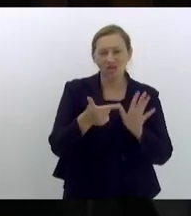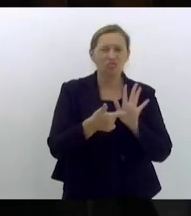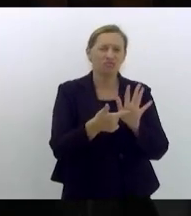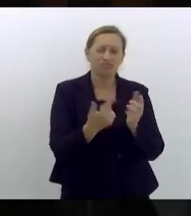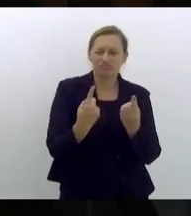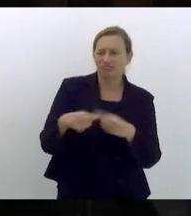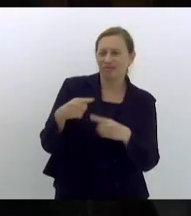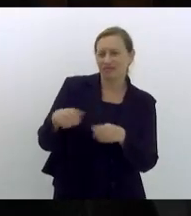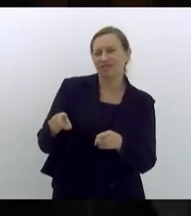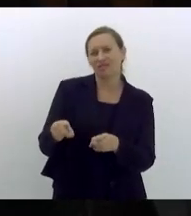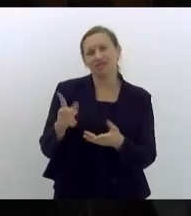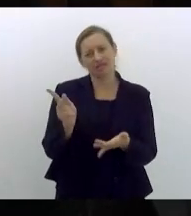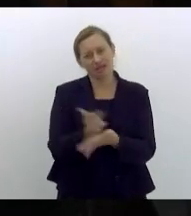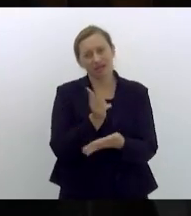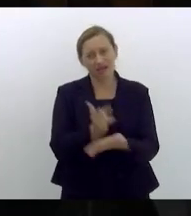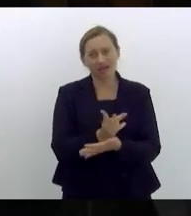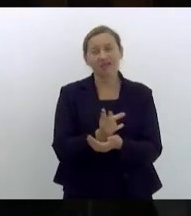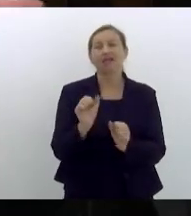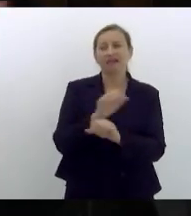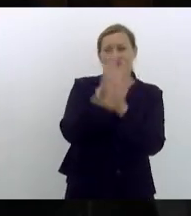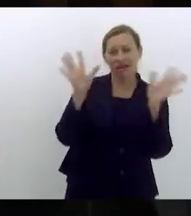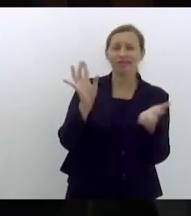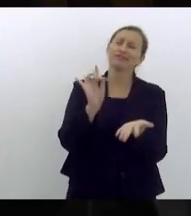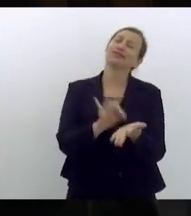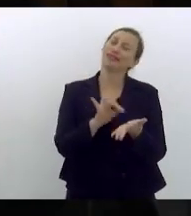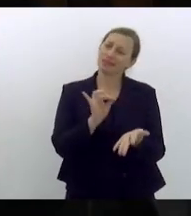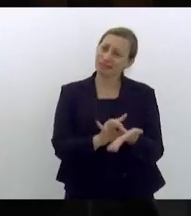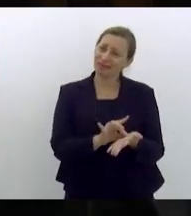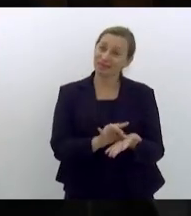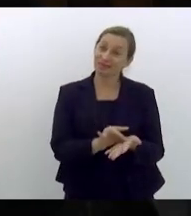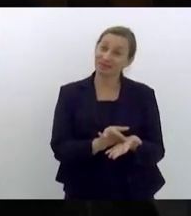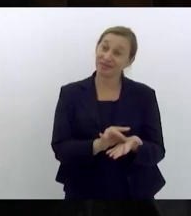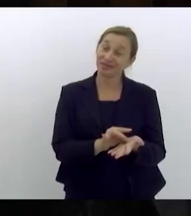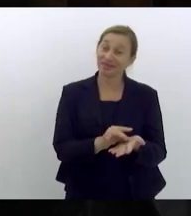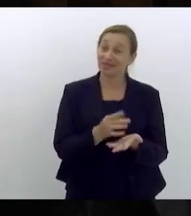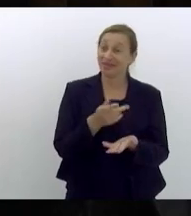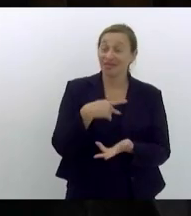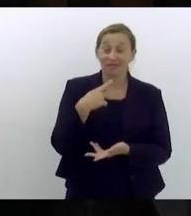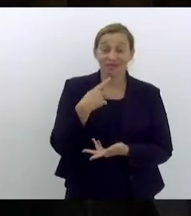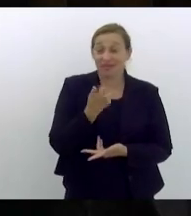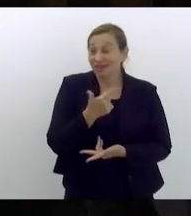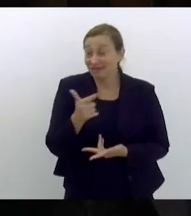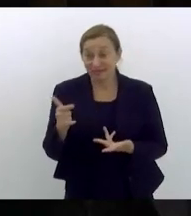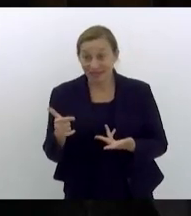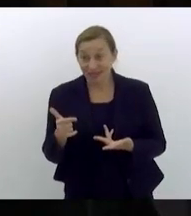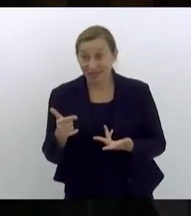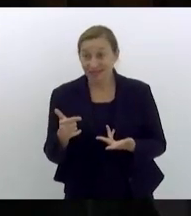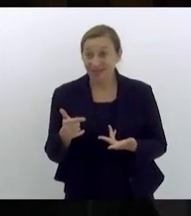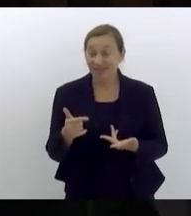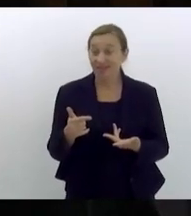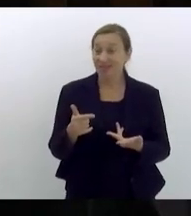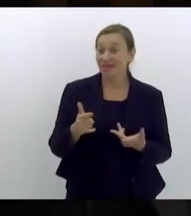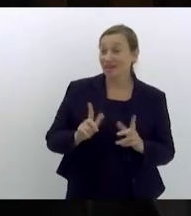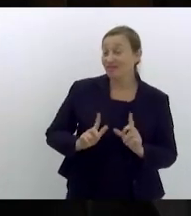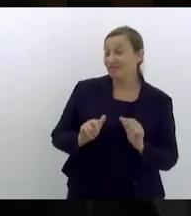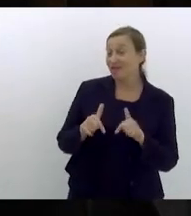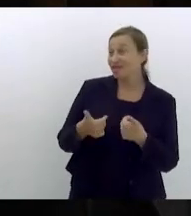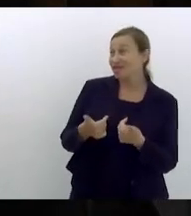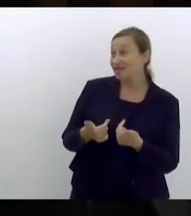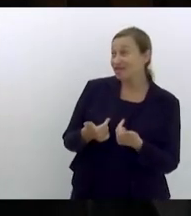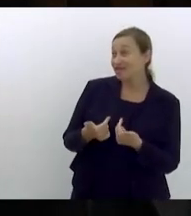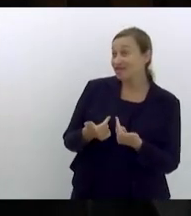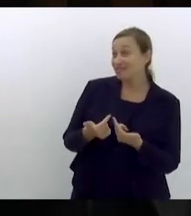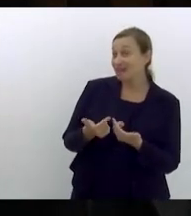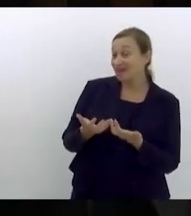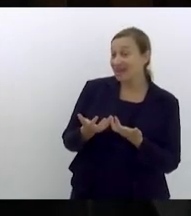perseguição Clara que realmente eu fico sem palavras e é o mato para polir é um ato para para